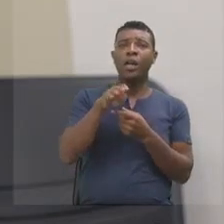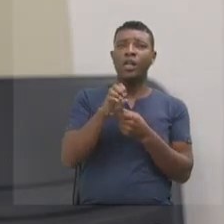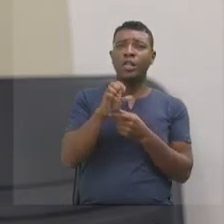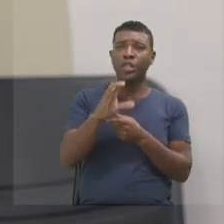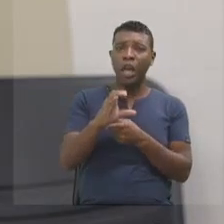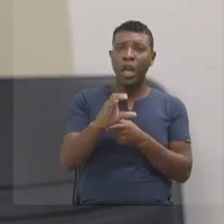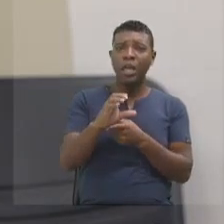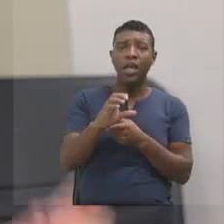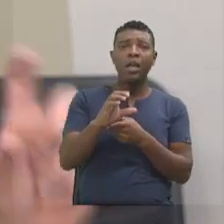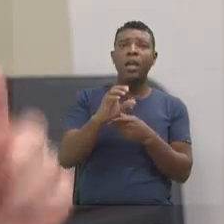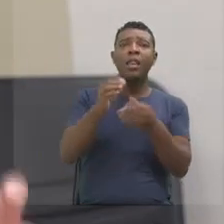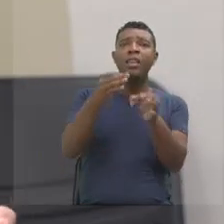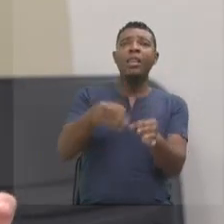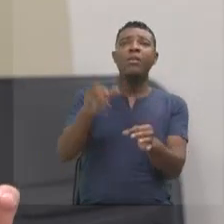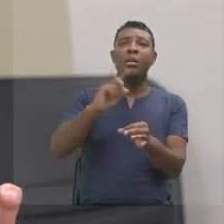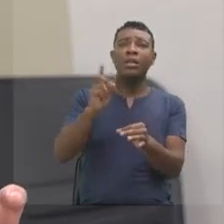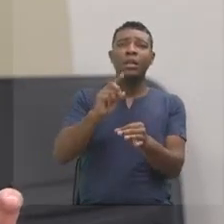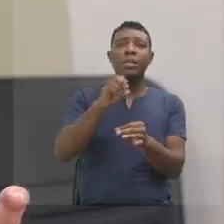repassar